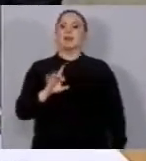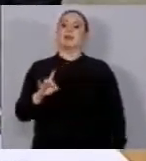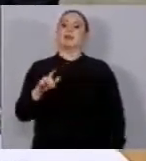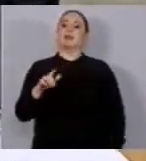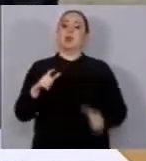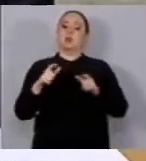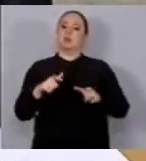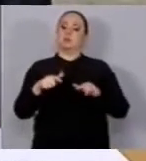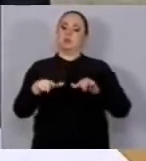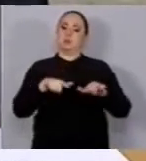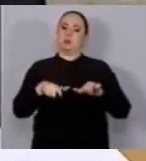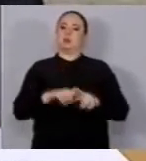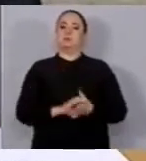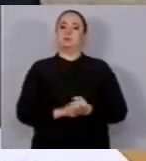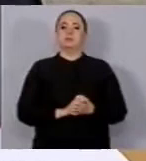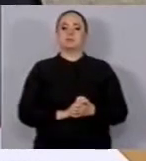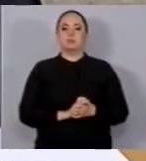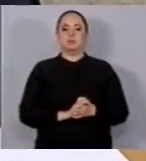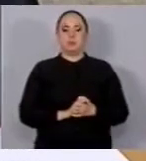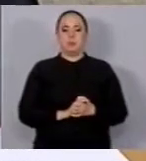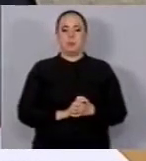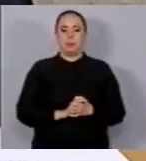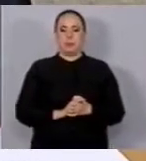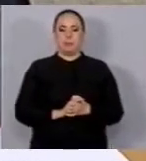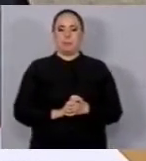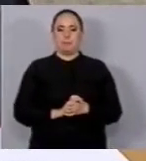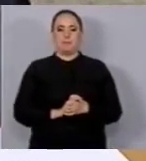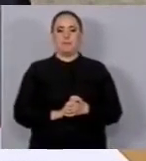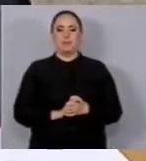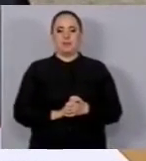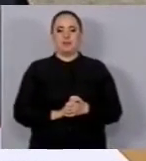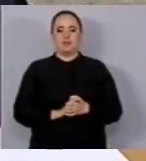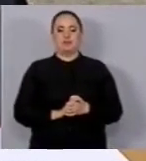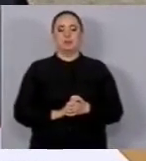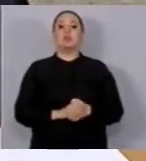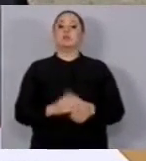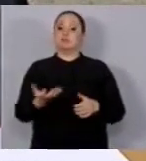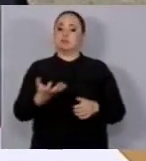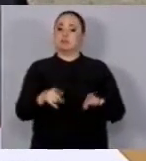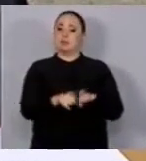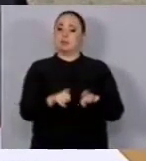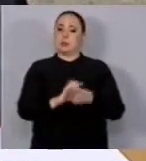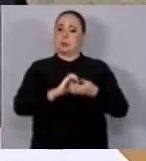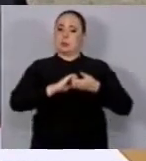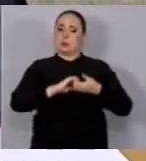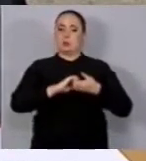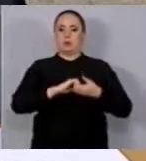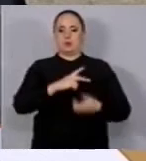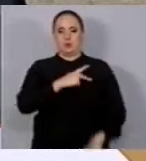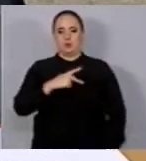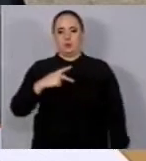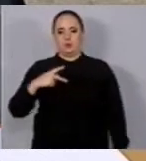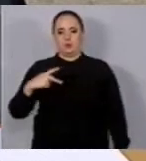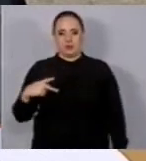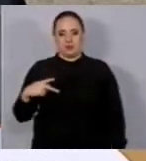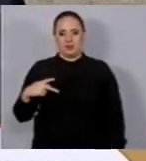destas funções. Quero também, senhoras e senhores, saudar o presidente que se despede